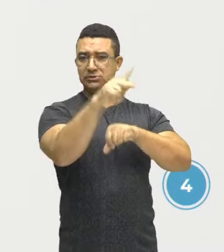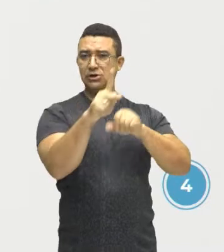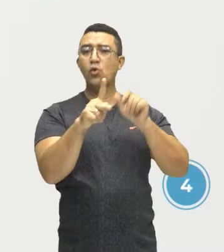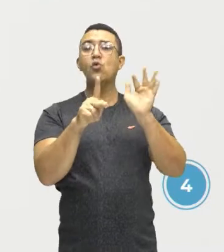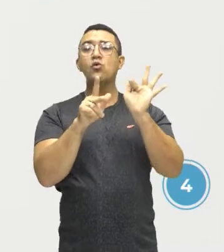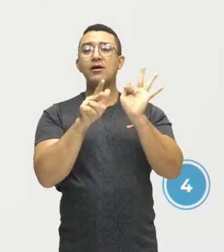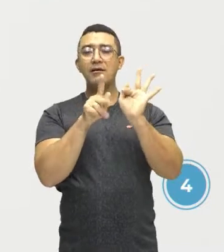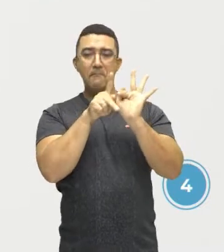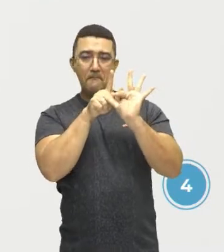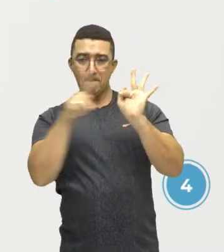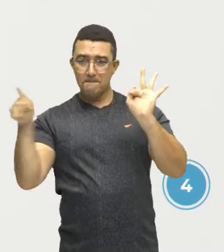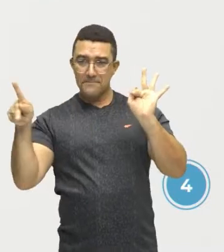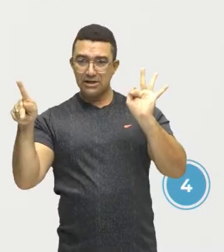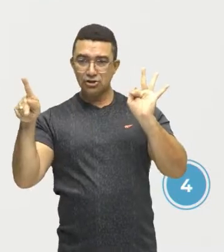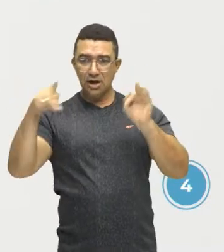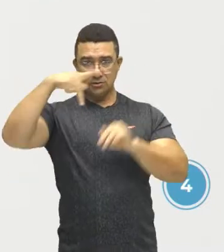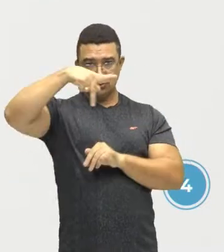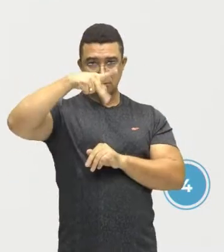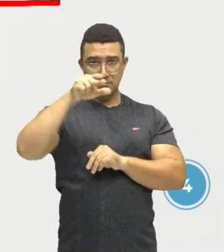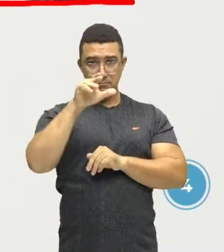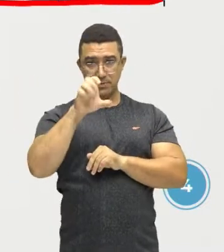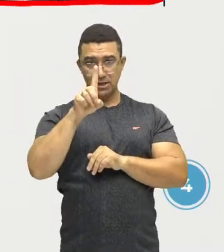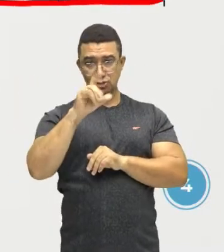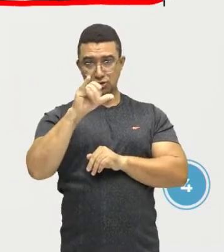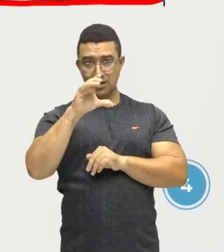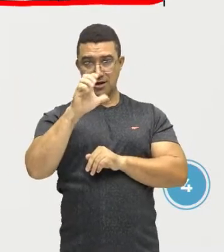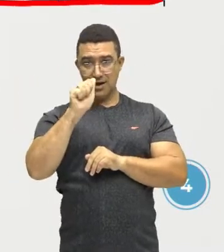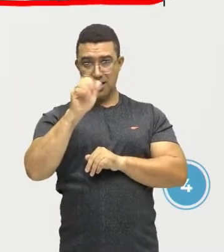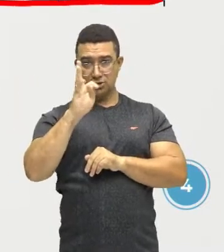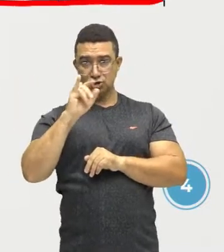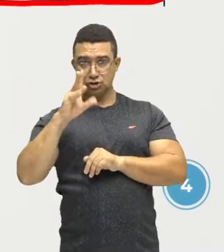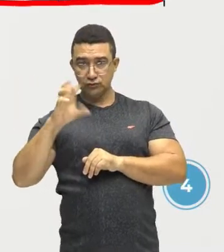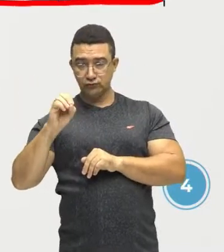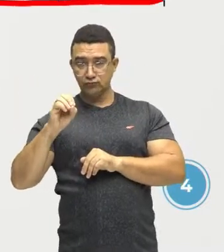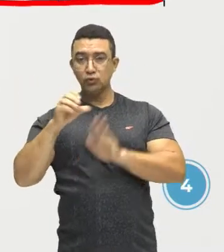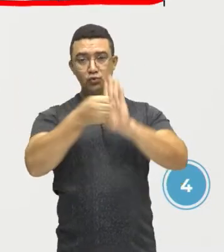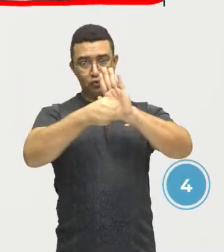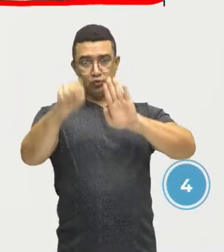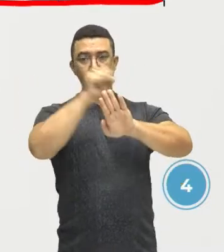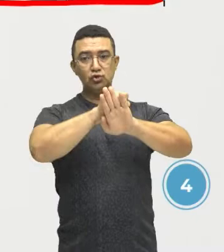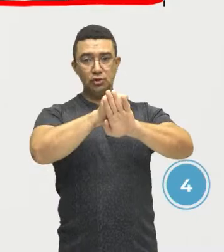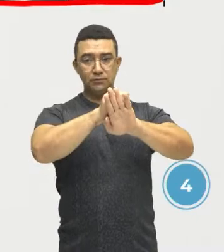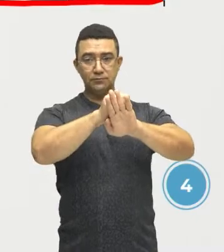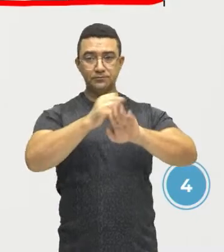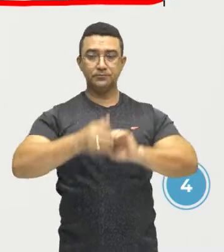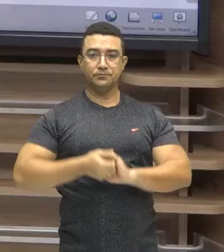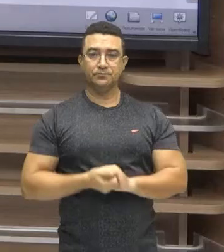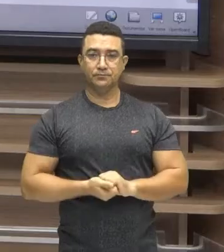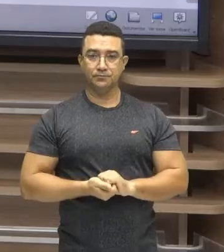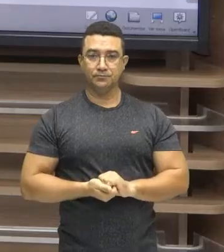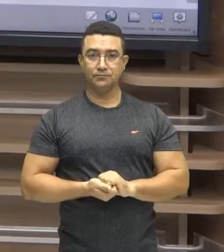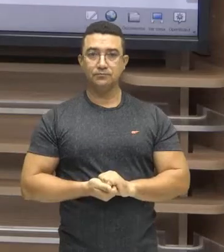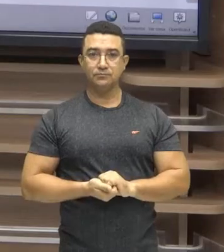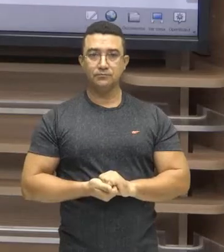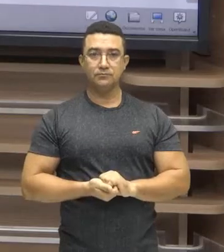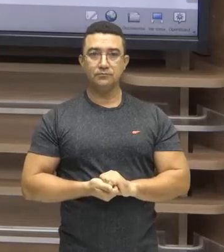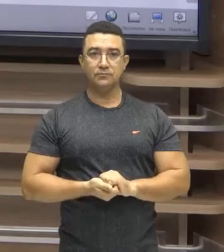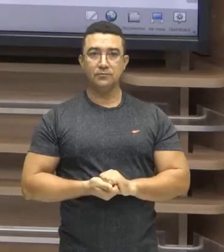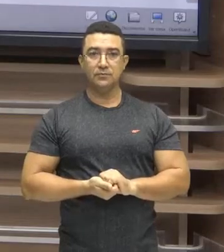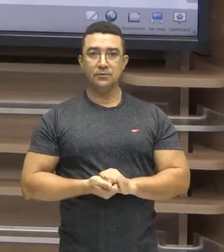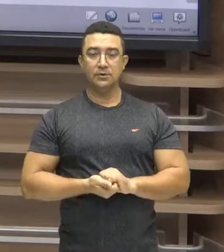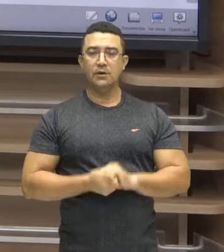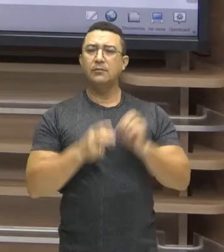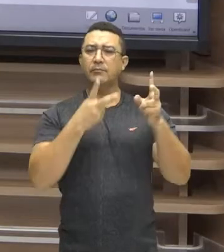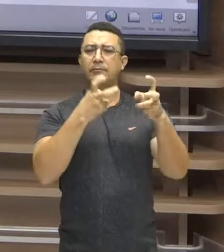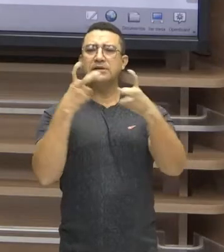predicativo do sujeito. É esse o nome que nós damos à sua característica, predicativo do sujeito.